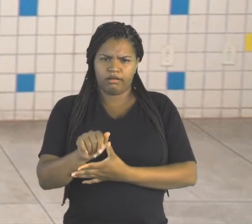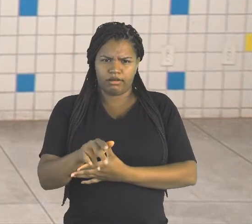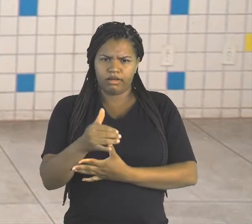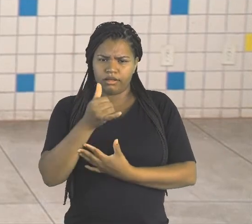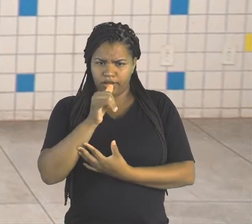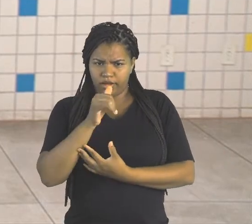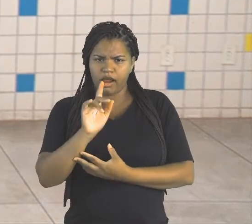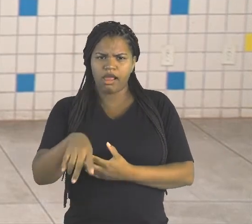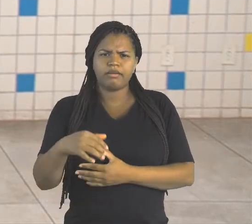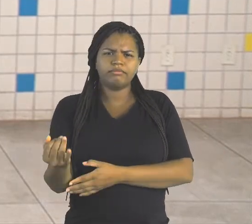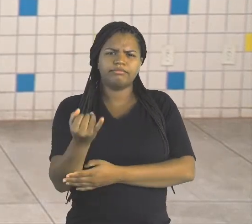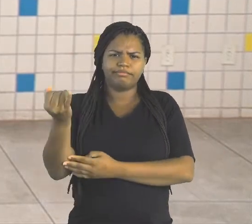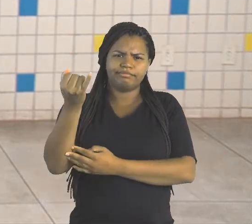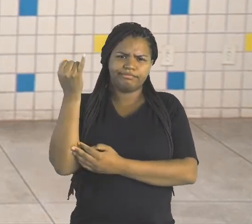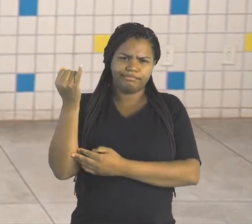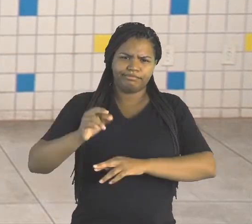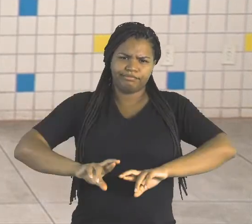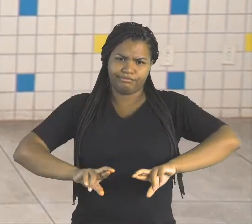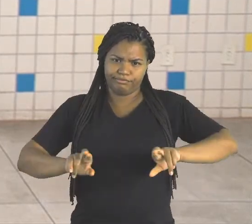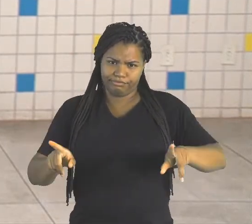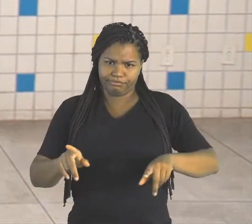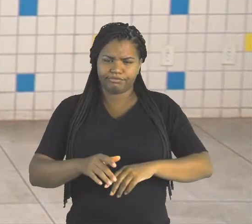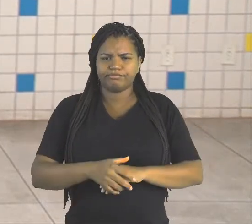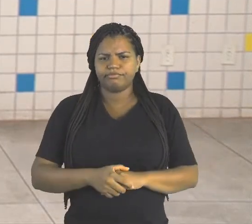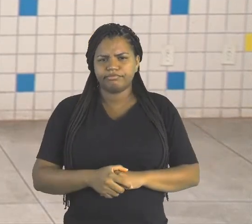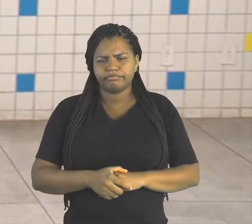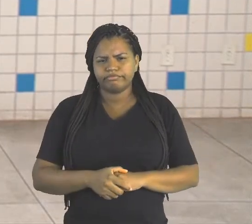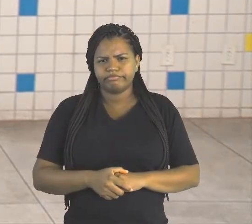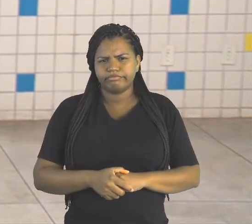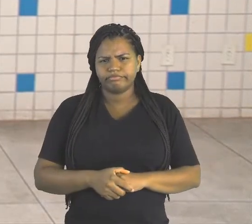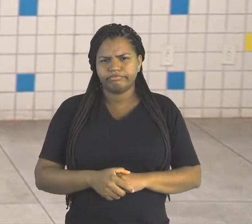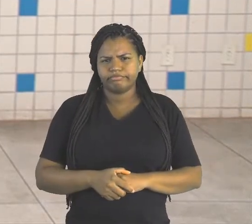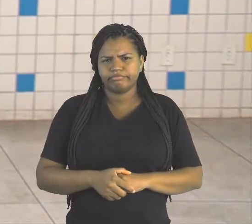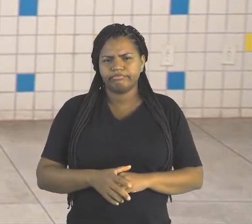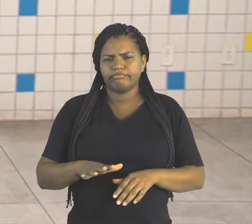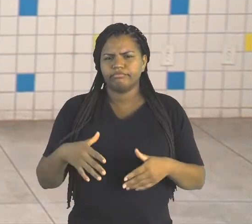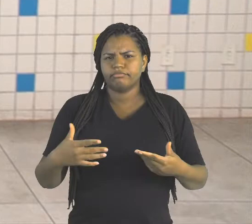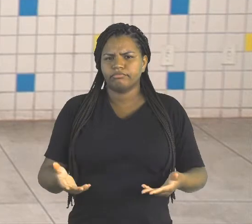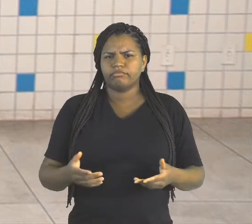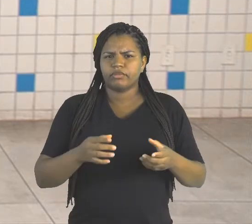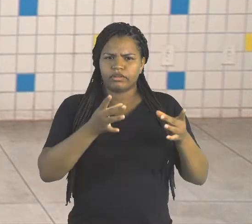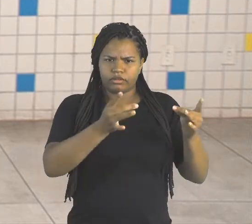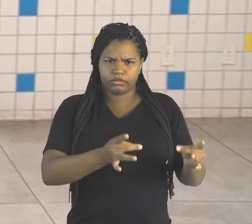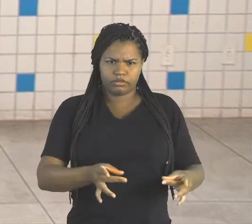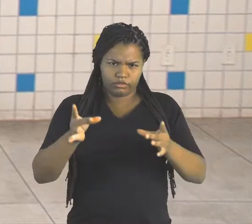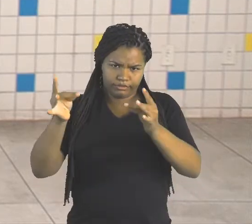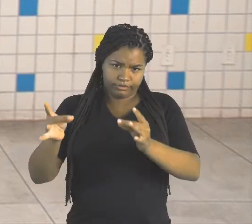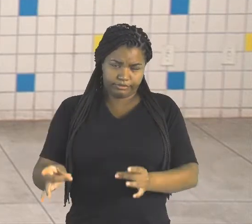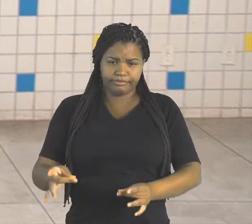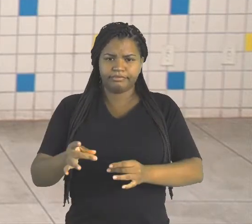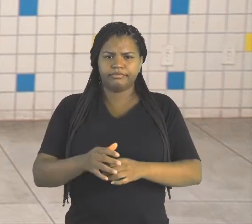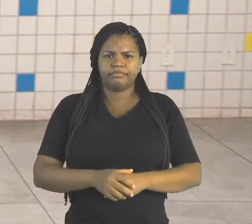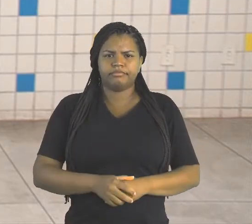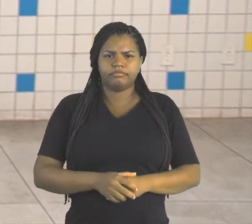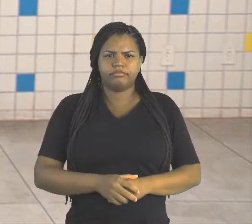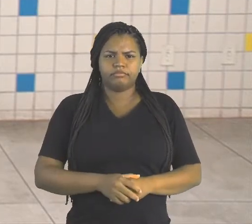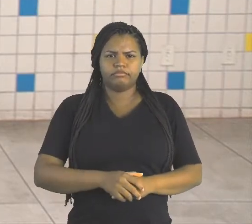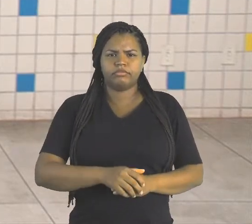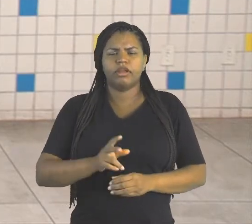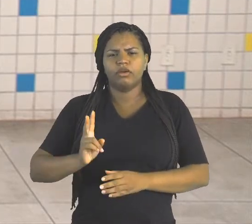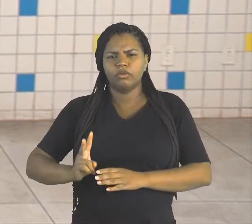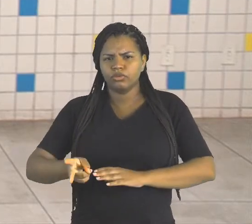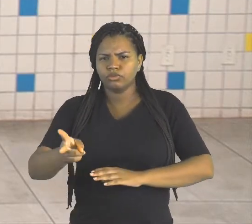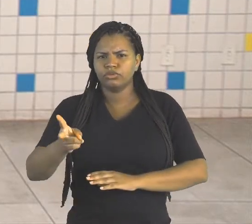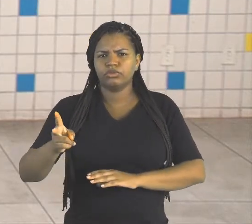são fundamentalmente diferentes. Agora vamos detalhar cada uma delas. A corrente elétrica contínua